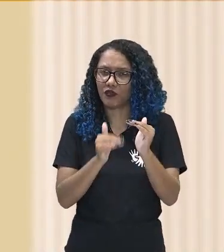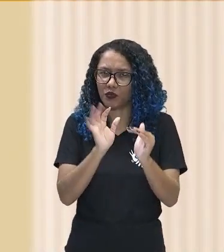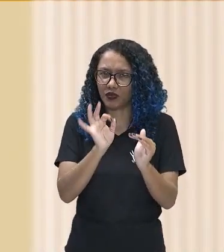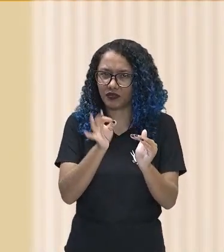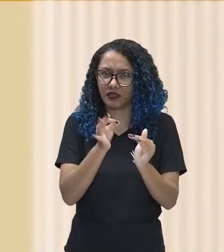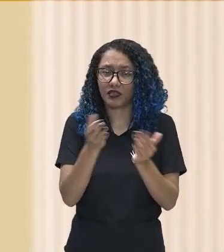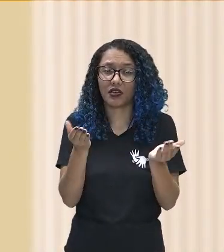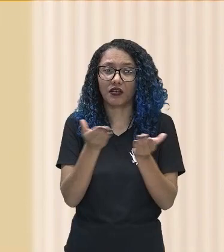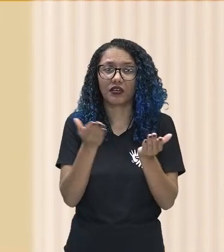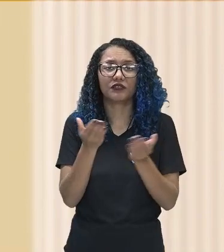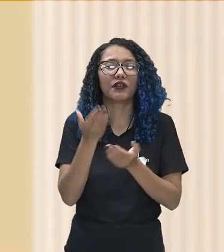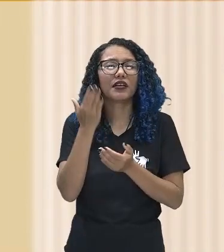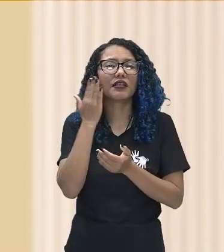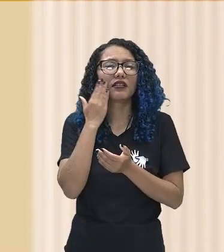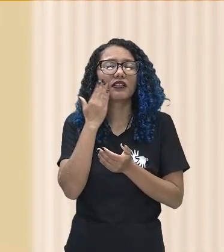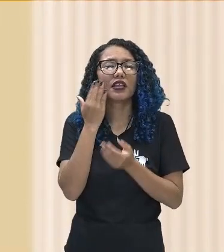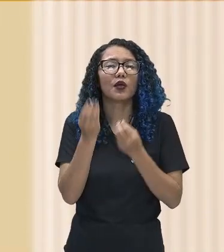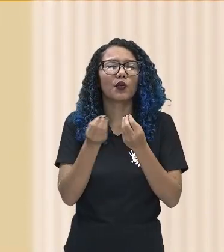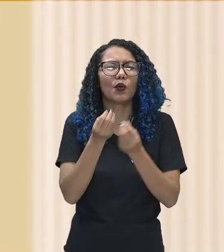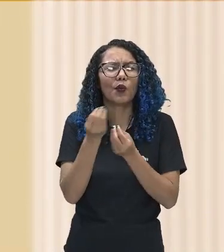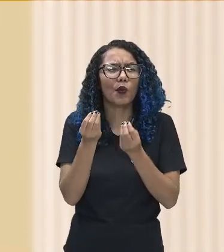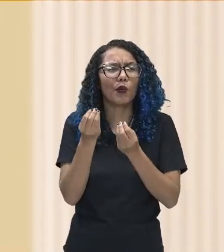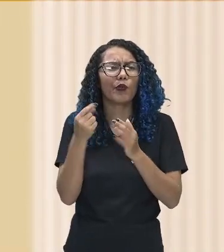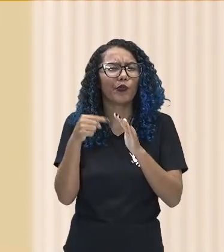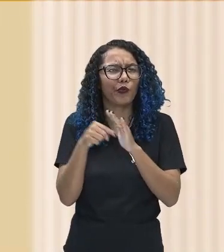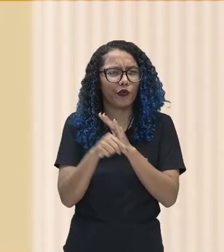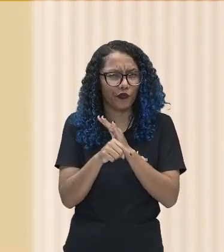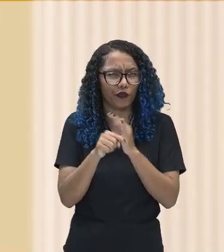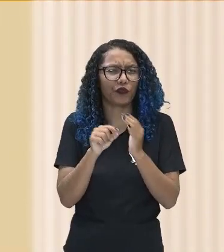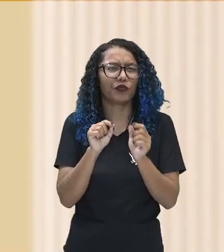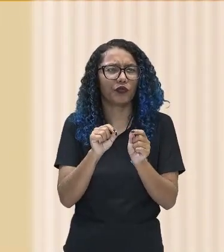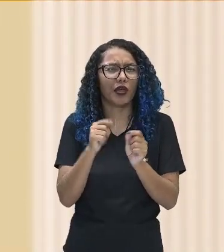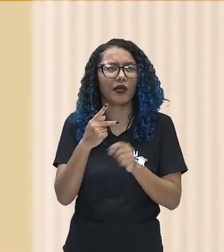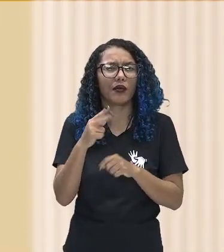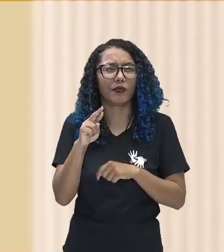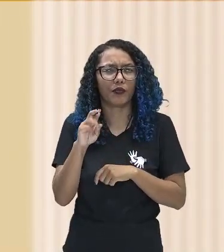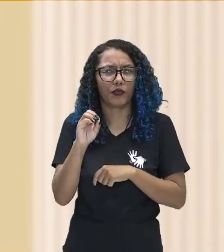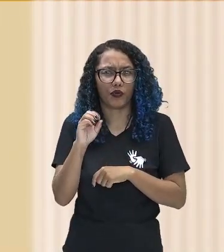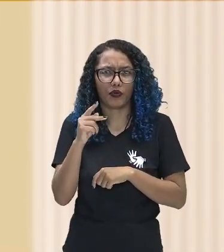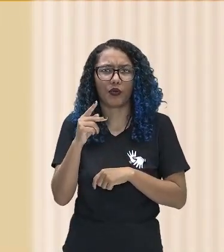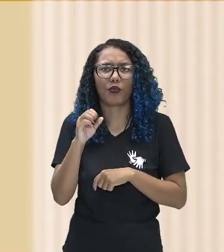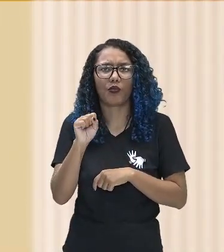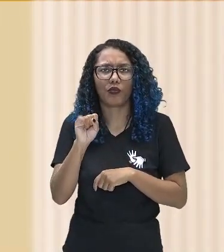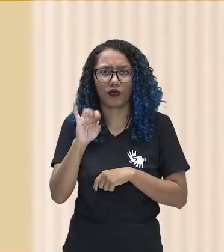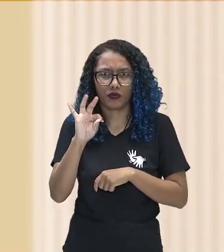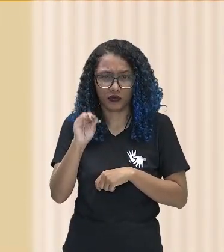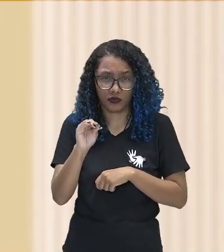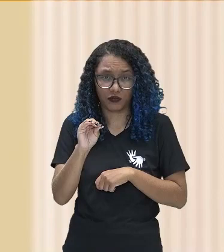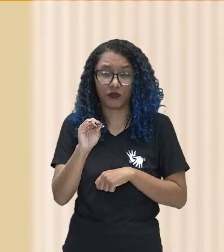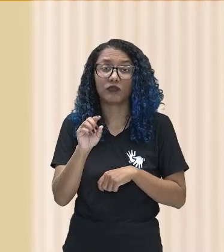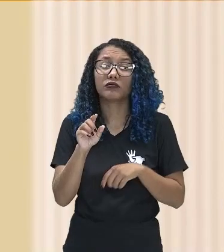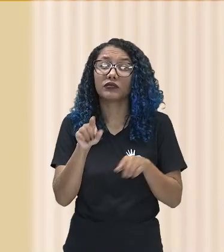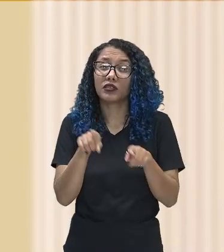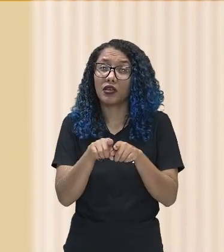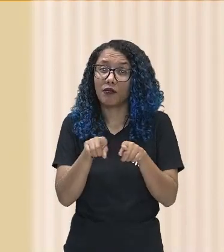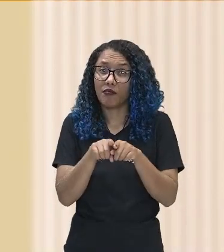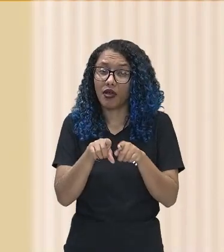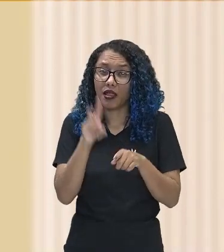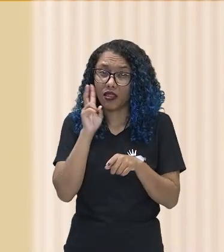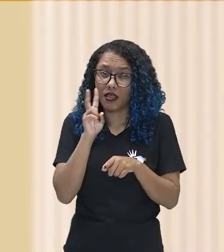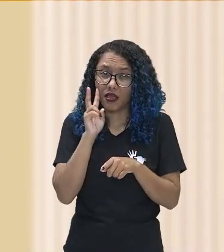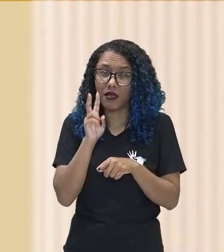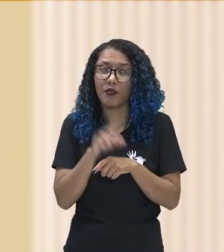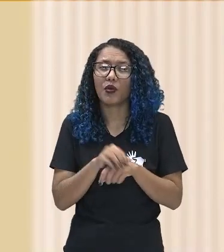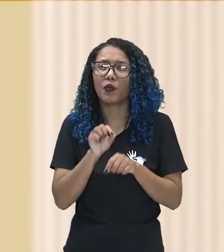agora a gente vai tentar entender um pouco mais sobre o propósito. Lembrando que essa jornada ela é única, Cada um tem o